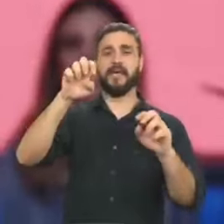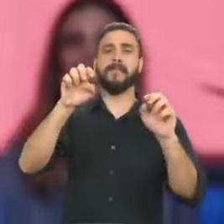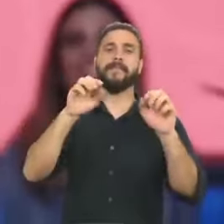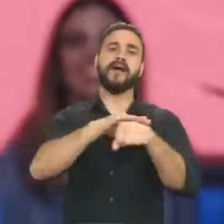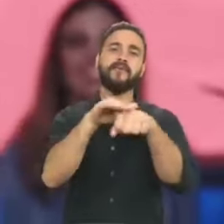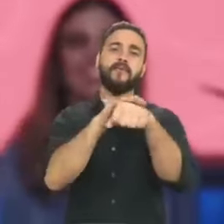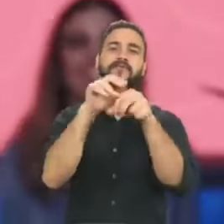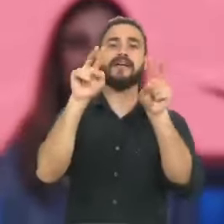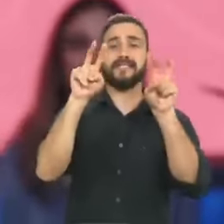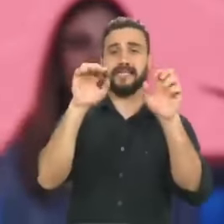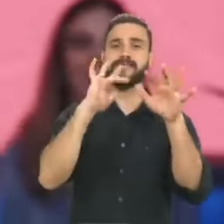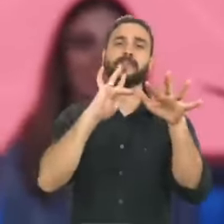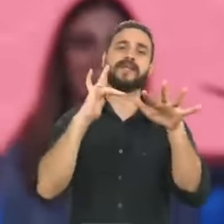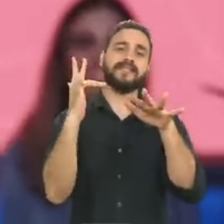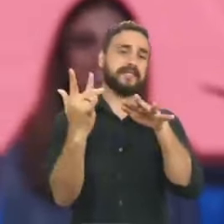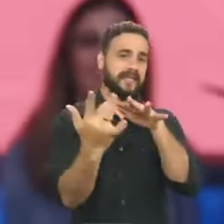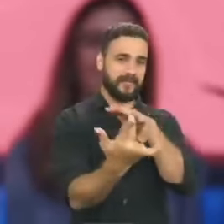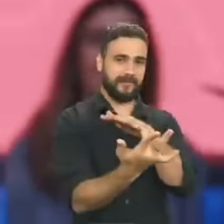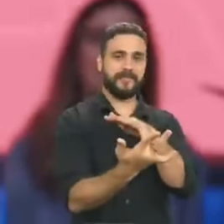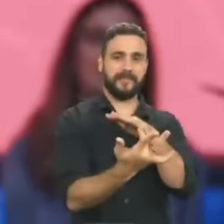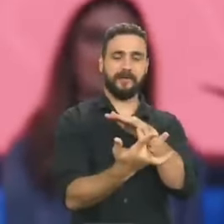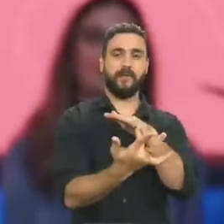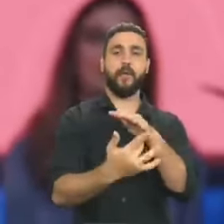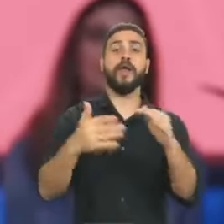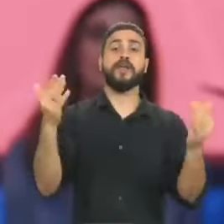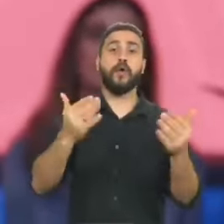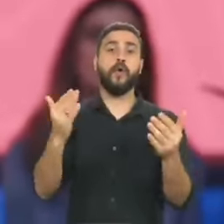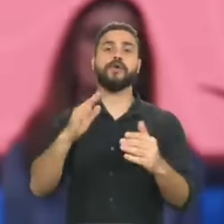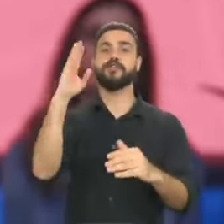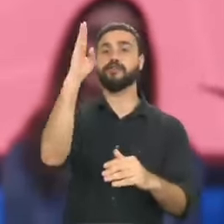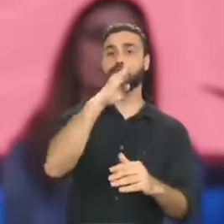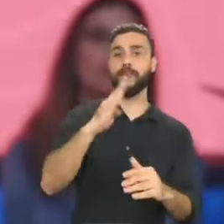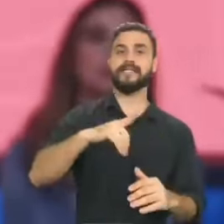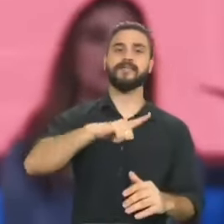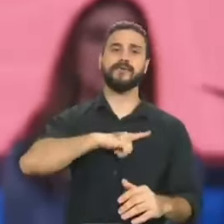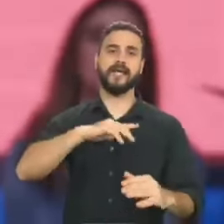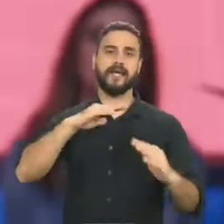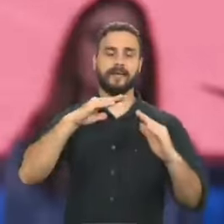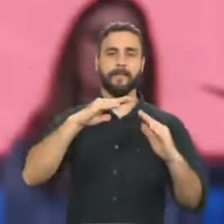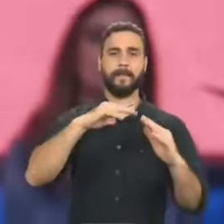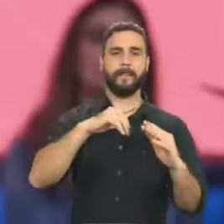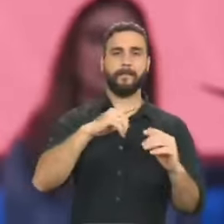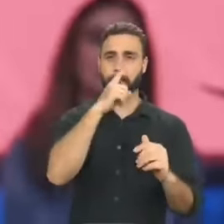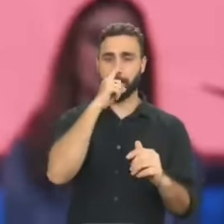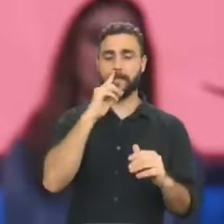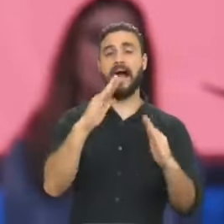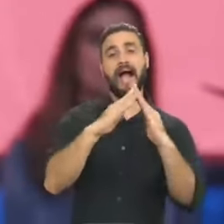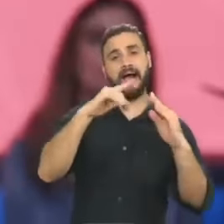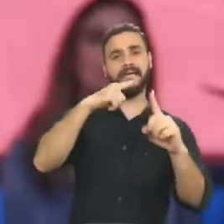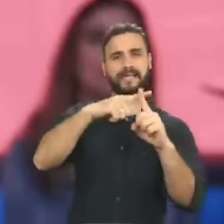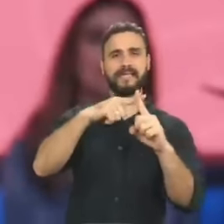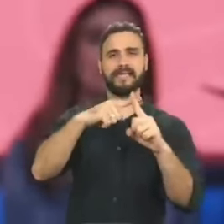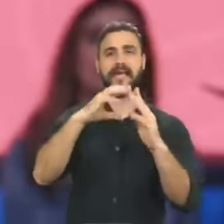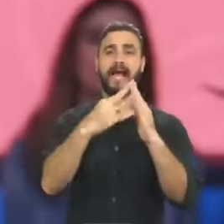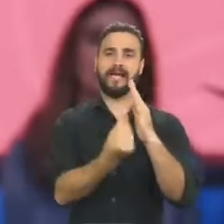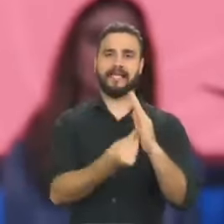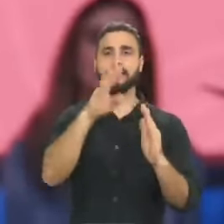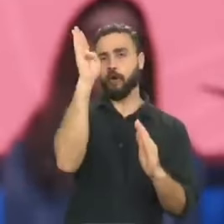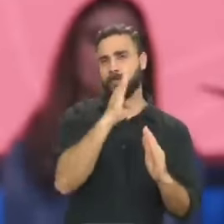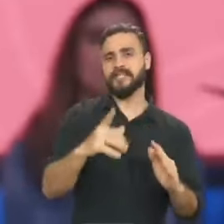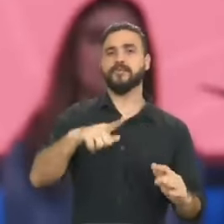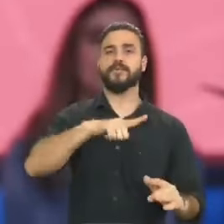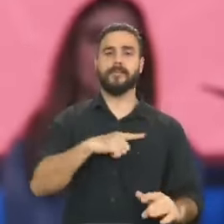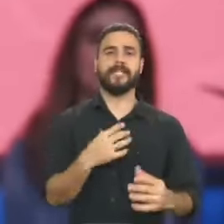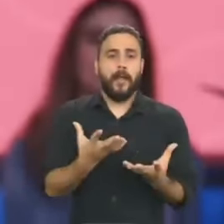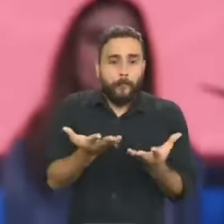sociais. Nós temos hoje, no Brasil, a igreja brasileira que tem, são milhares, milhões